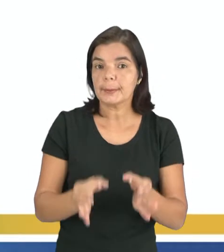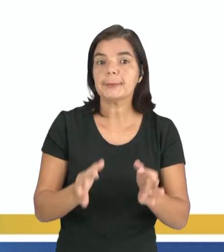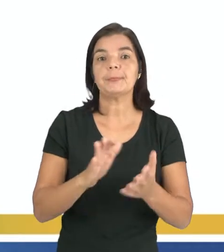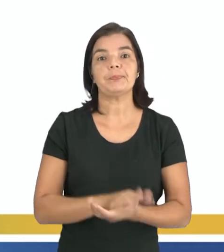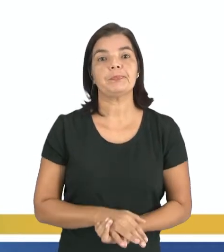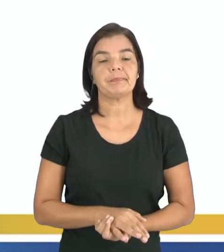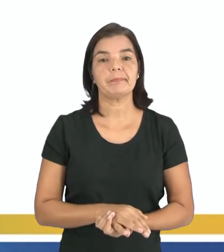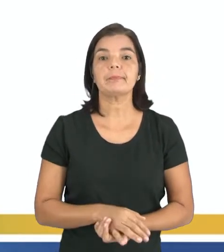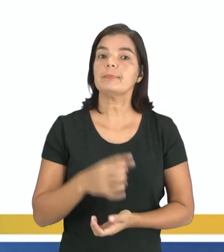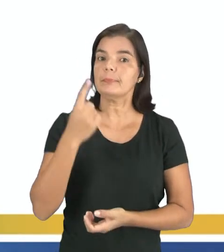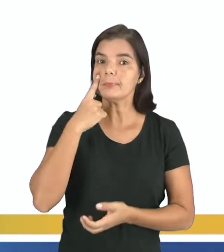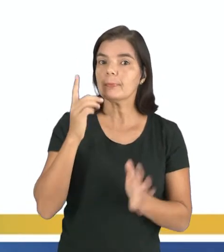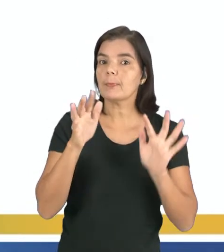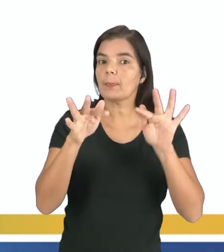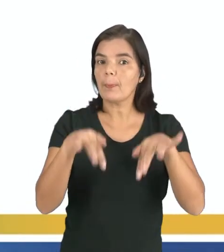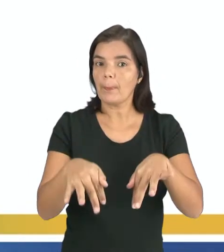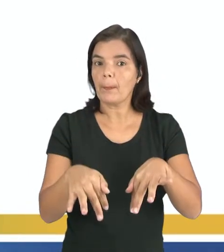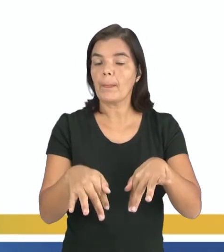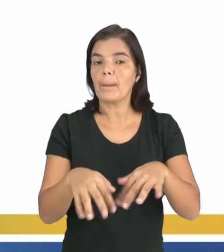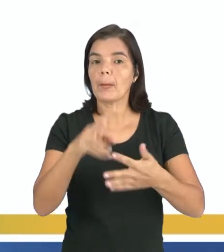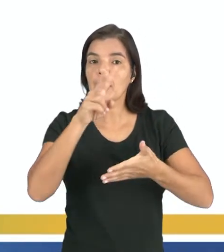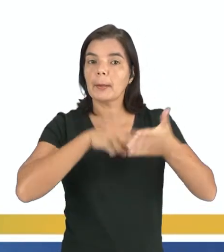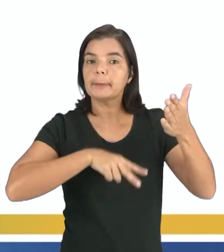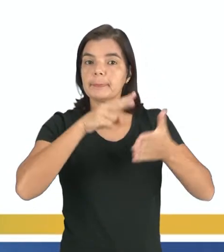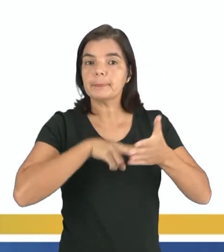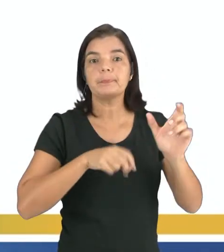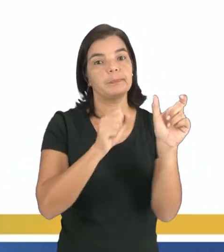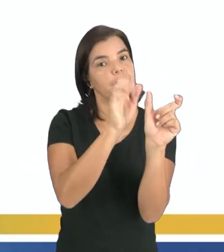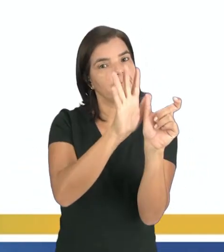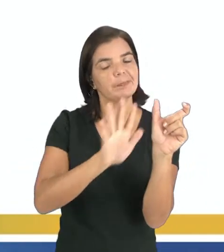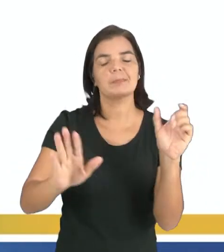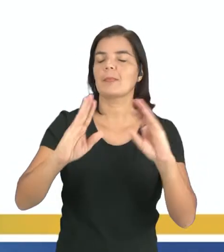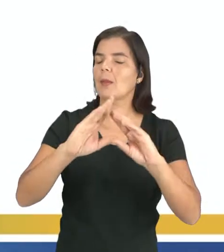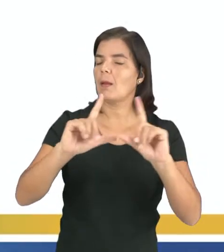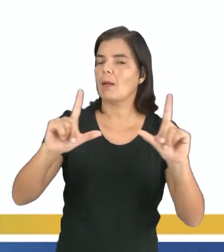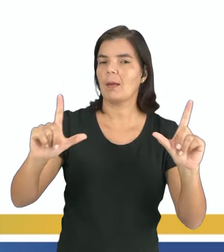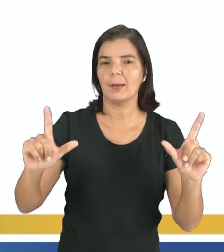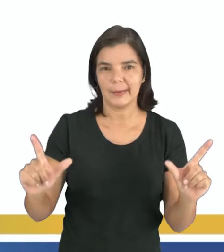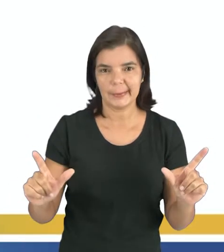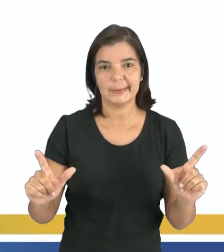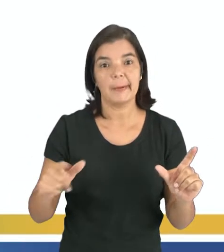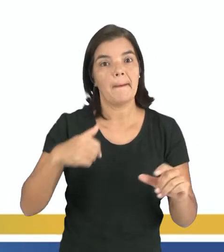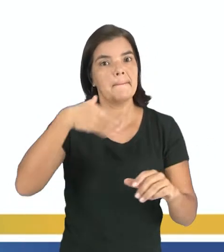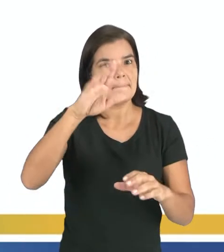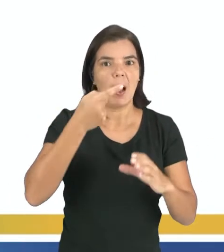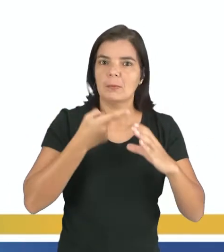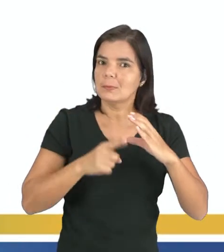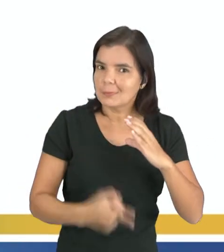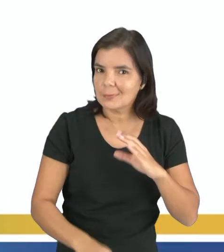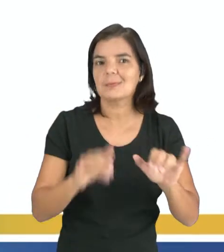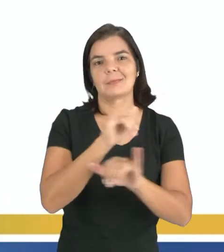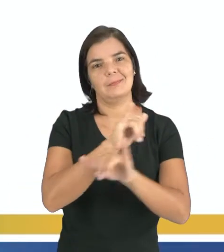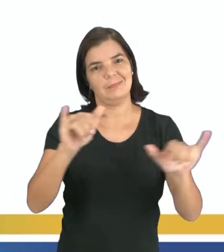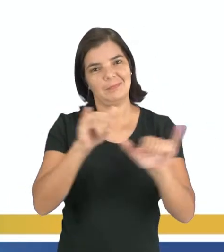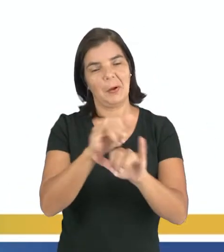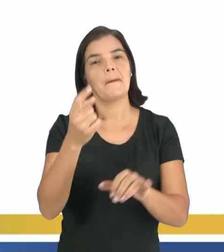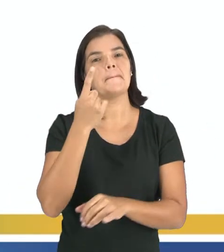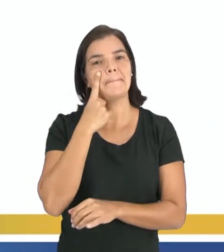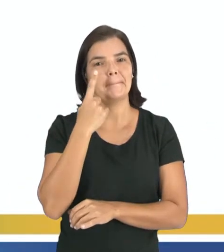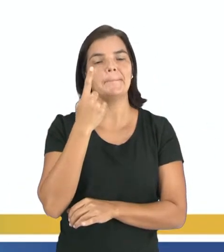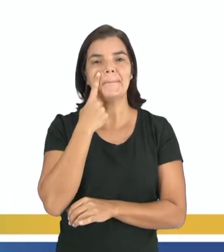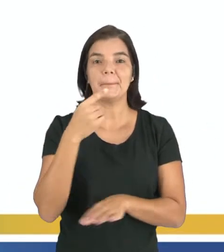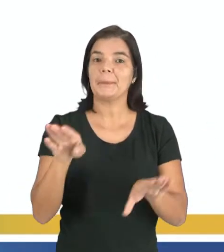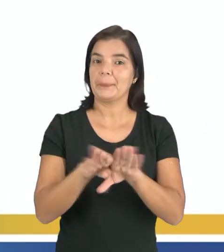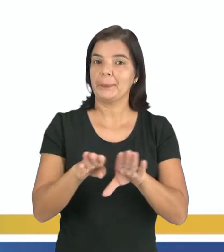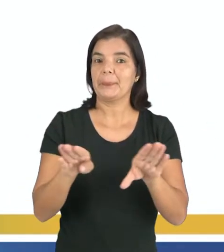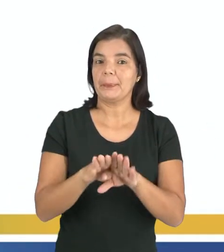Então, ali, para a gente finalizar um pouco da leitura dessa charge, claro que ela permite muitas mais inferências ali, né? A gente pode inferir muito mais